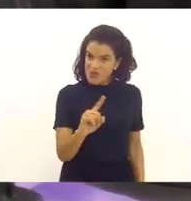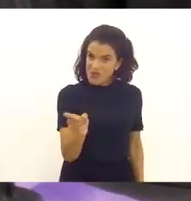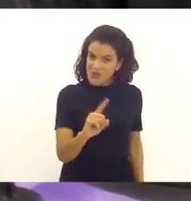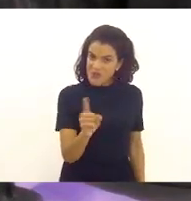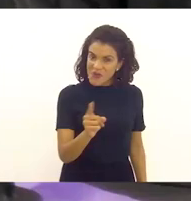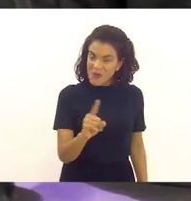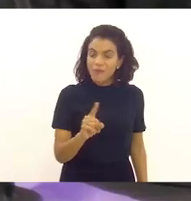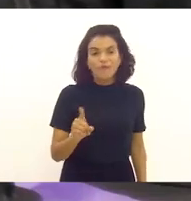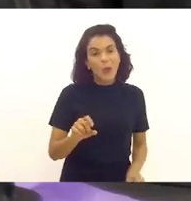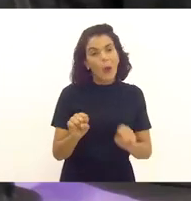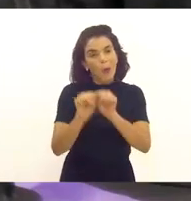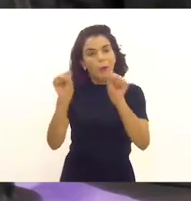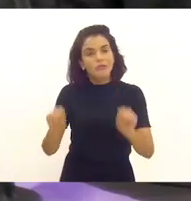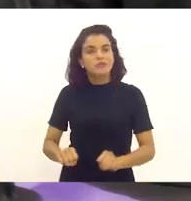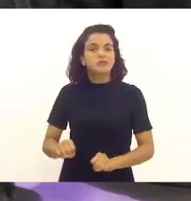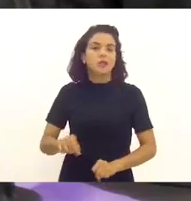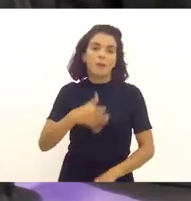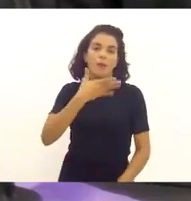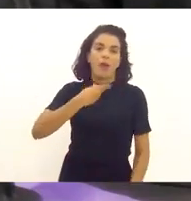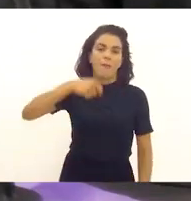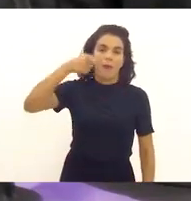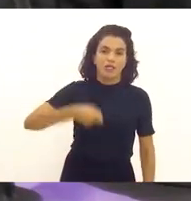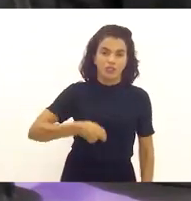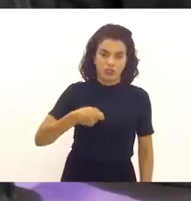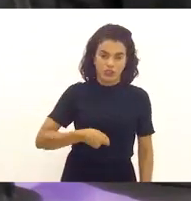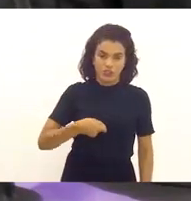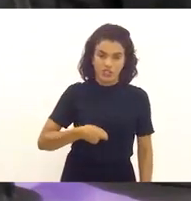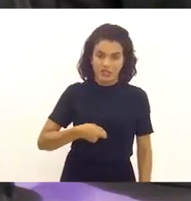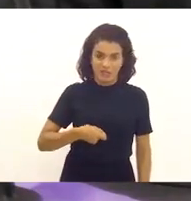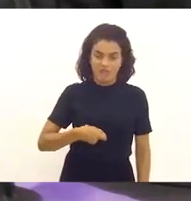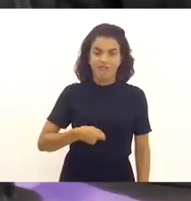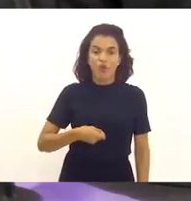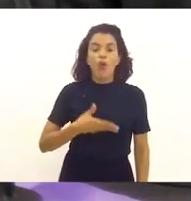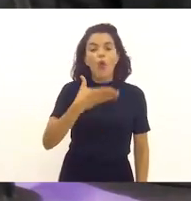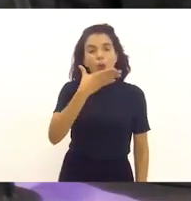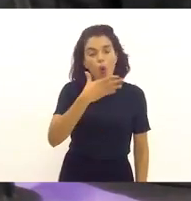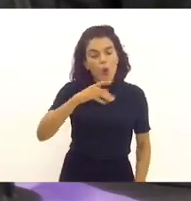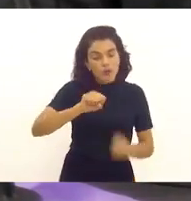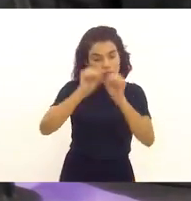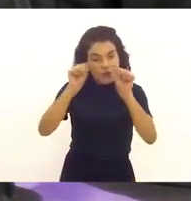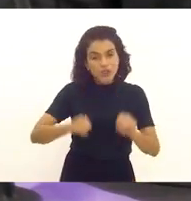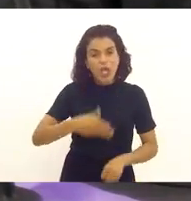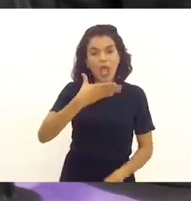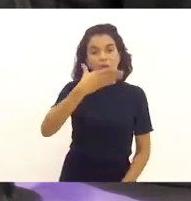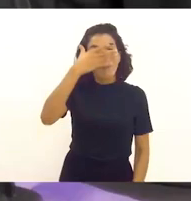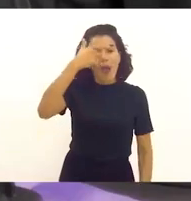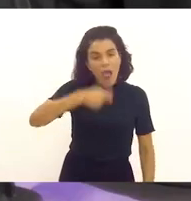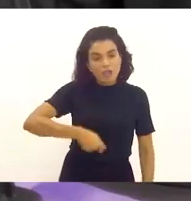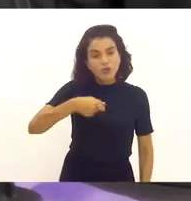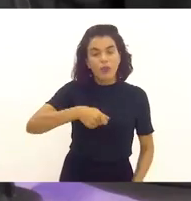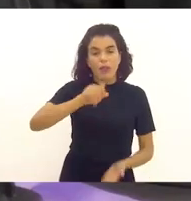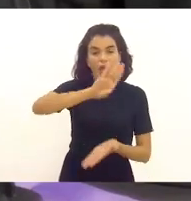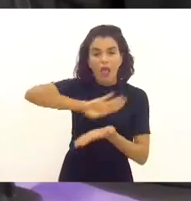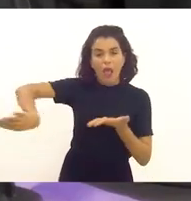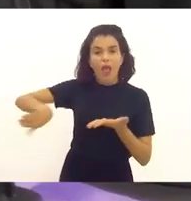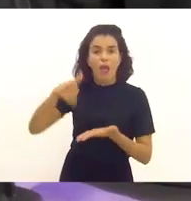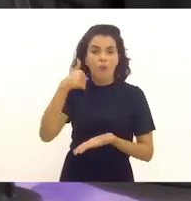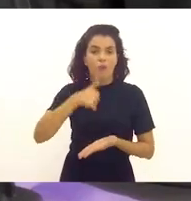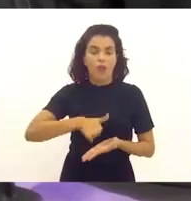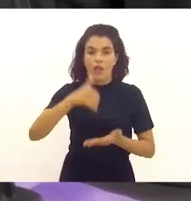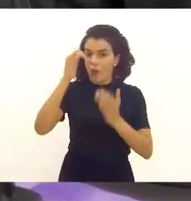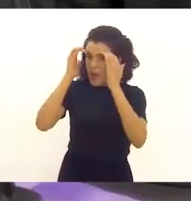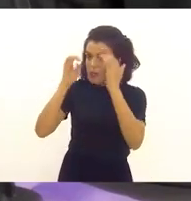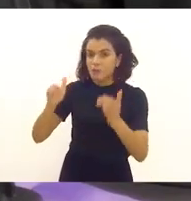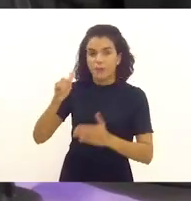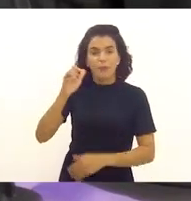o sistema é machista o sistema excludente pra mulher o sistema não referenda a palavra da mulher então